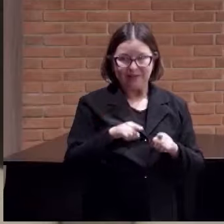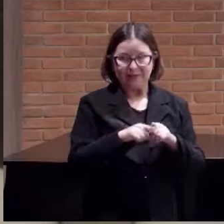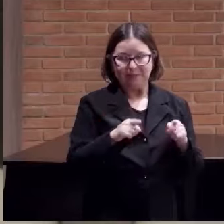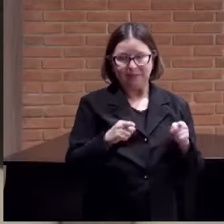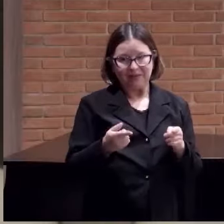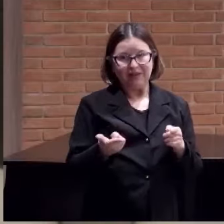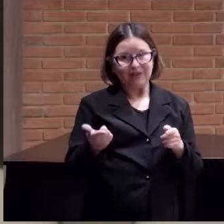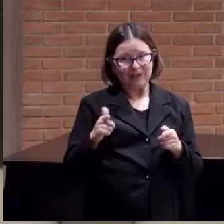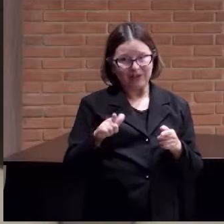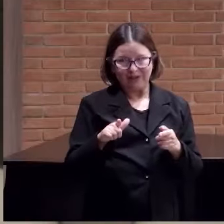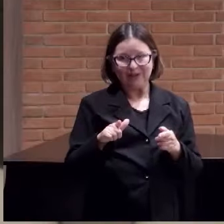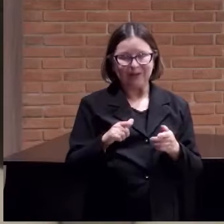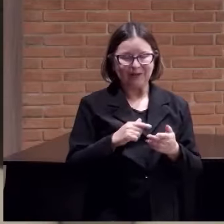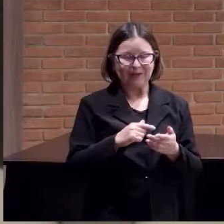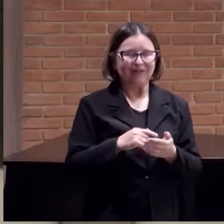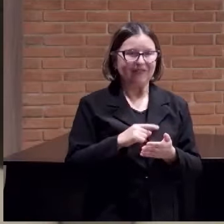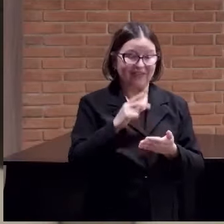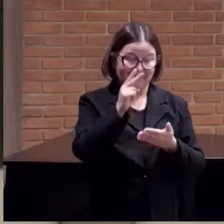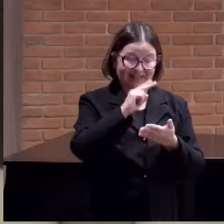e vamos andar.